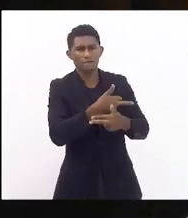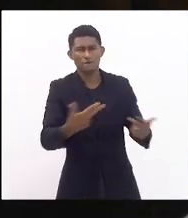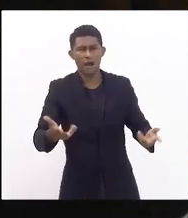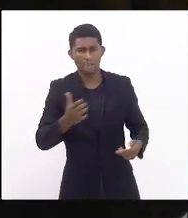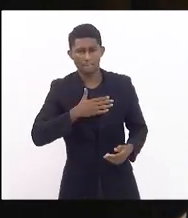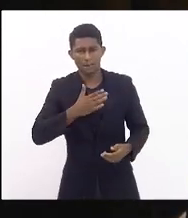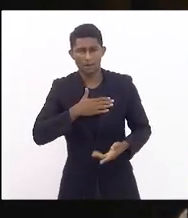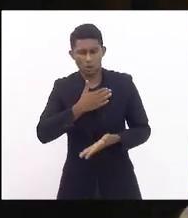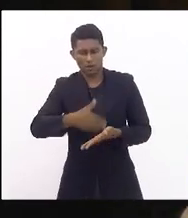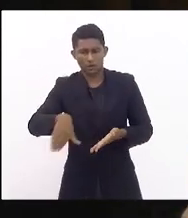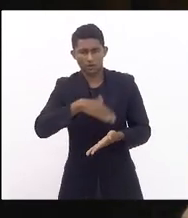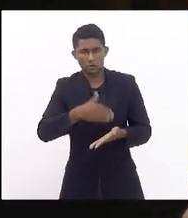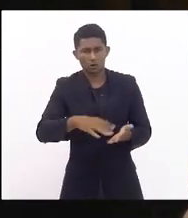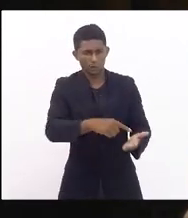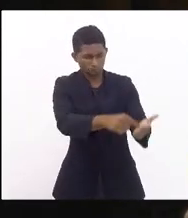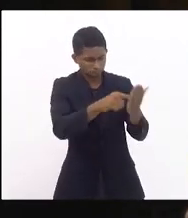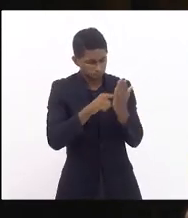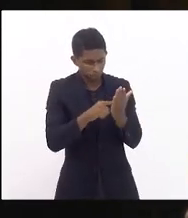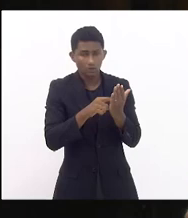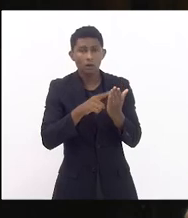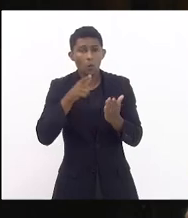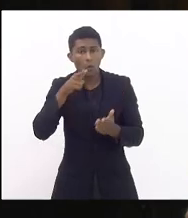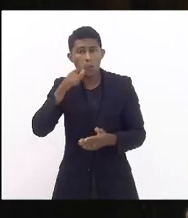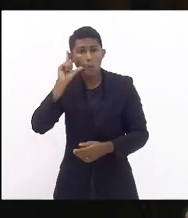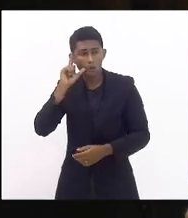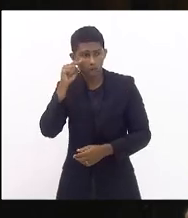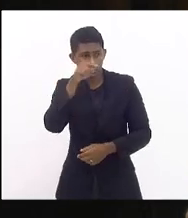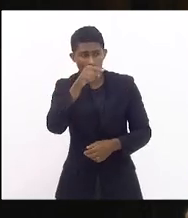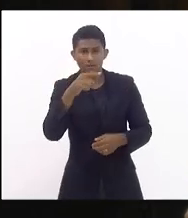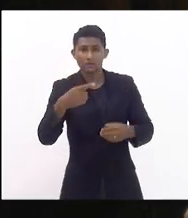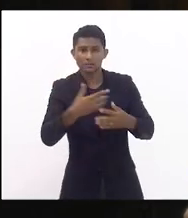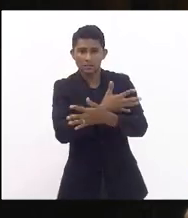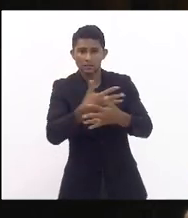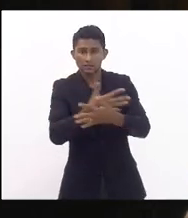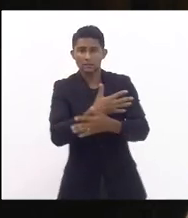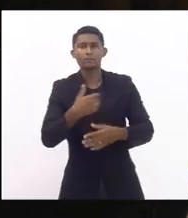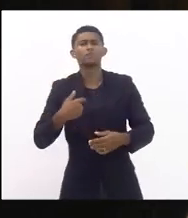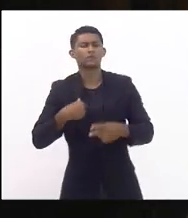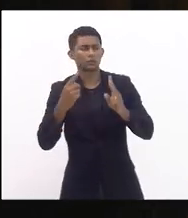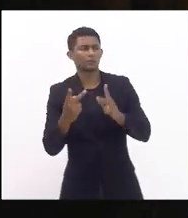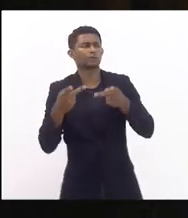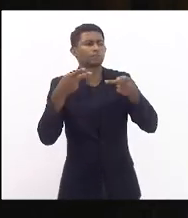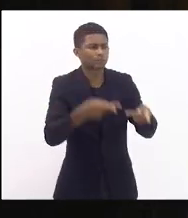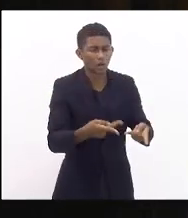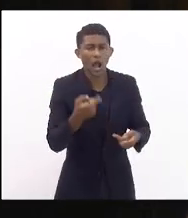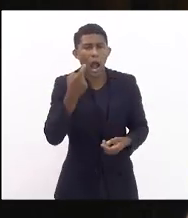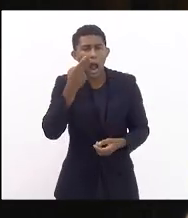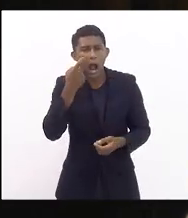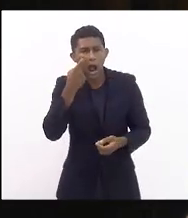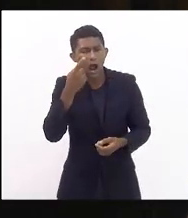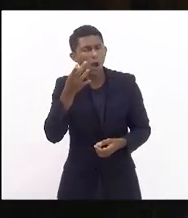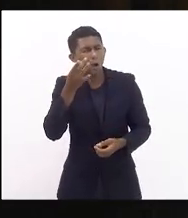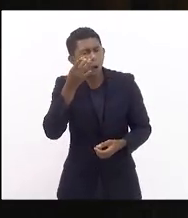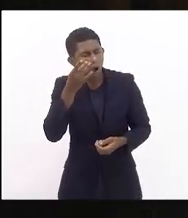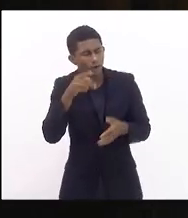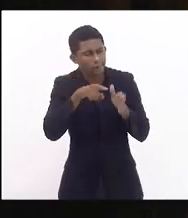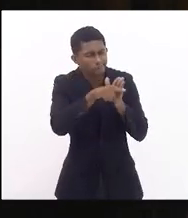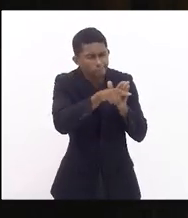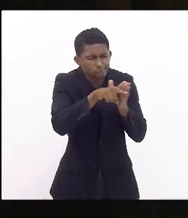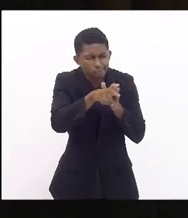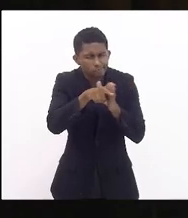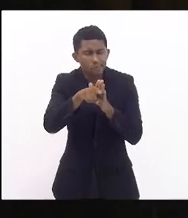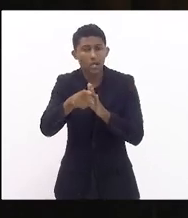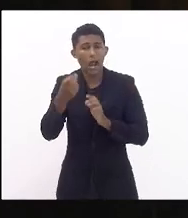gabinete, eu estive ontem na cidade fiscalizando, de fato, tudo aquilo que eu tenho recebido.